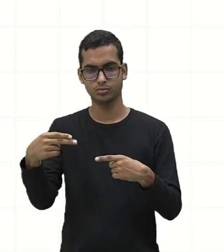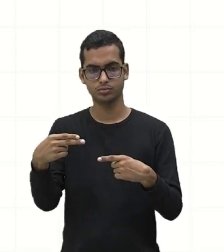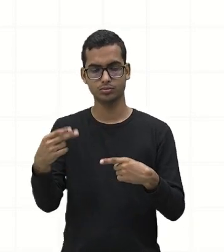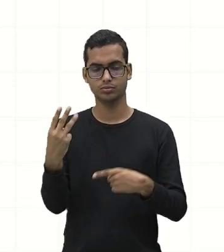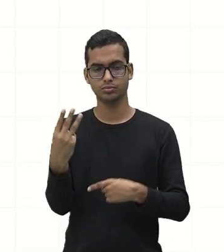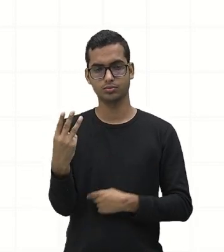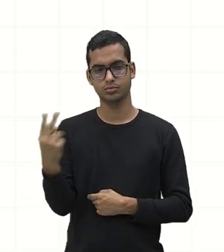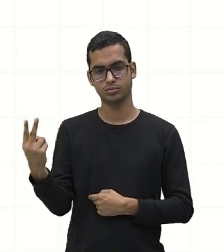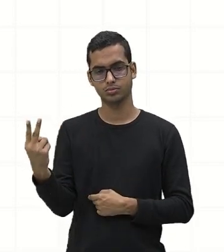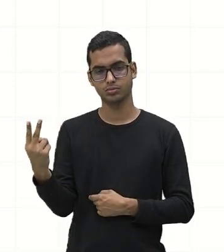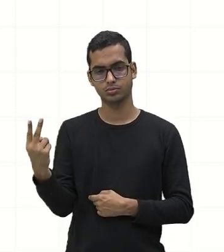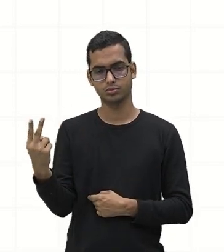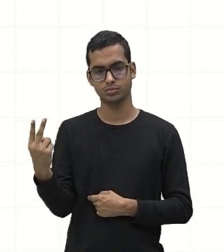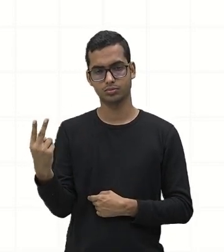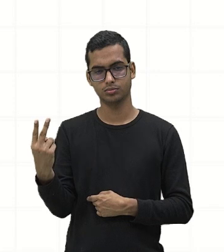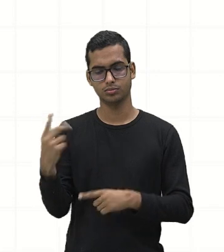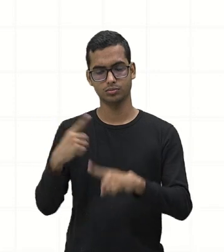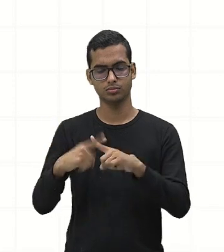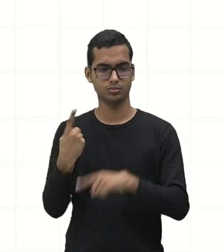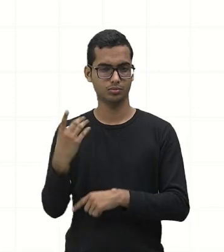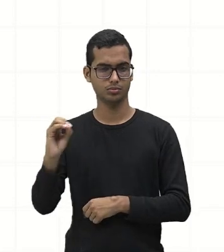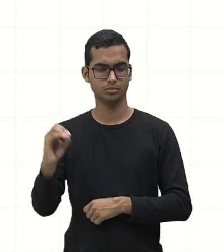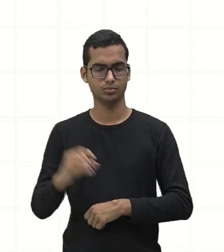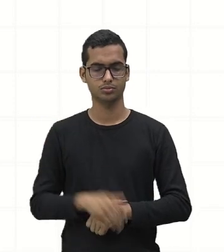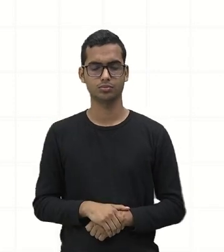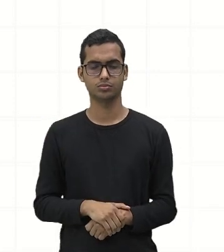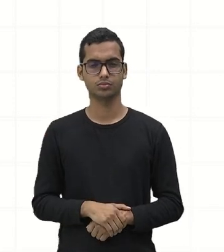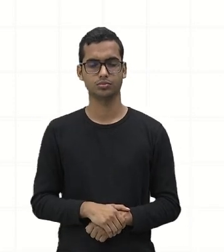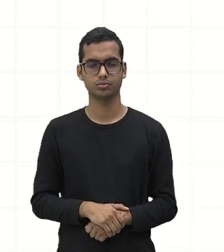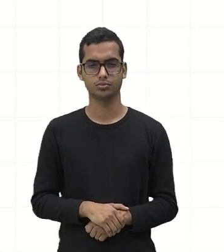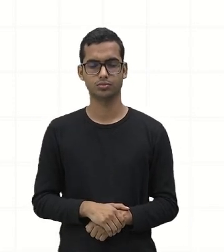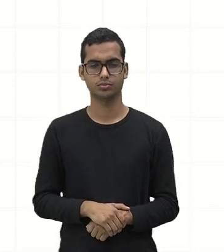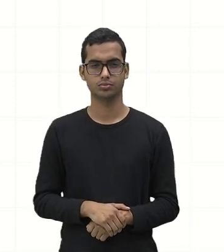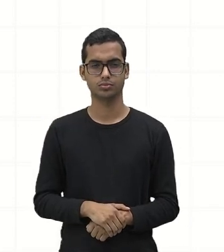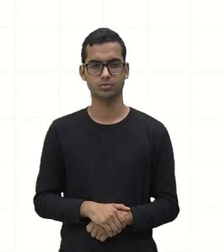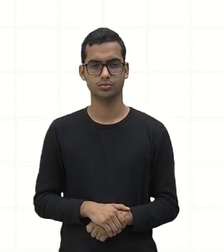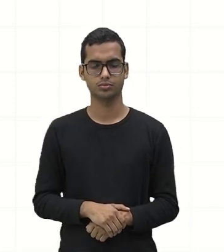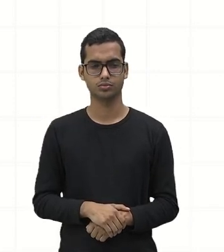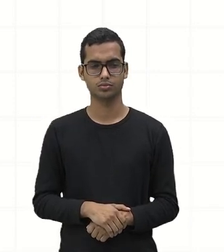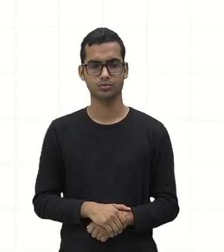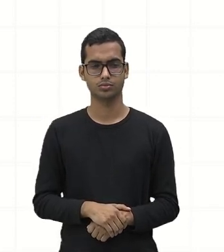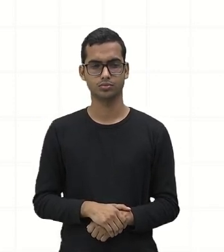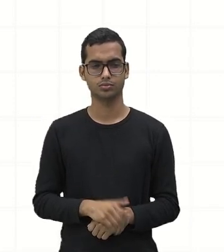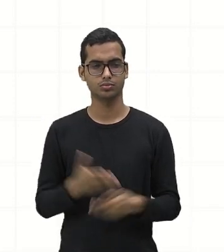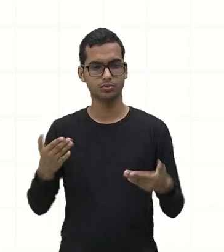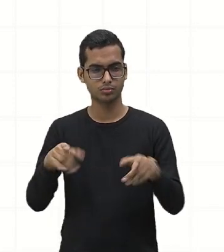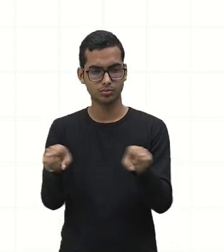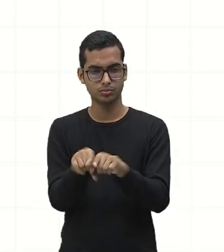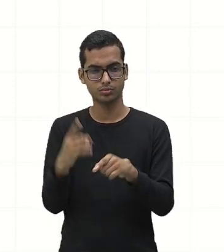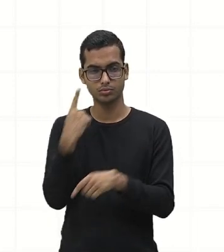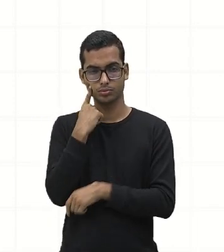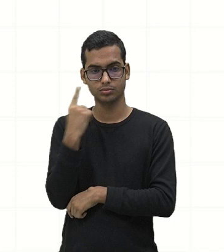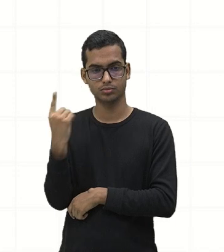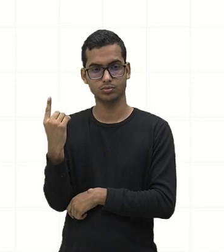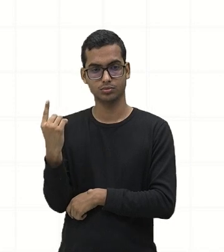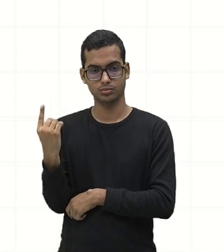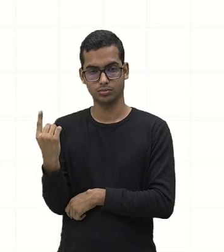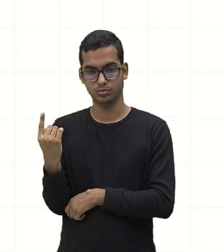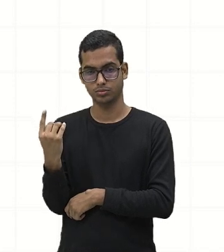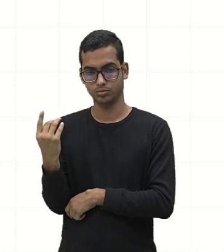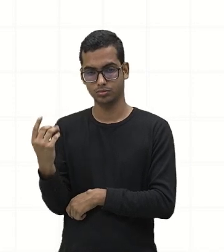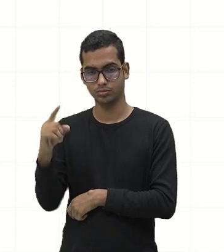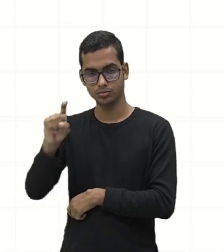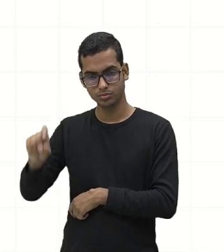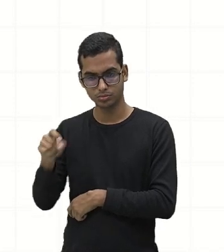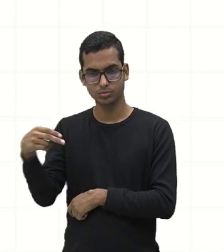32 vezes 10. Ok? Então, vai ficar 32 vezes 10,